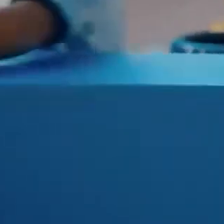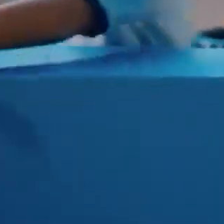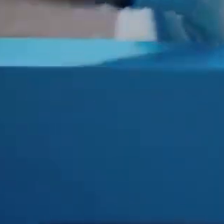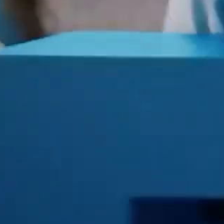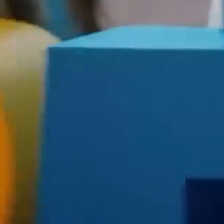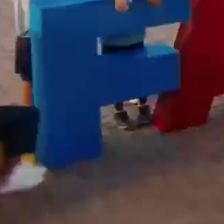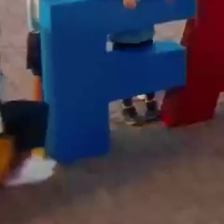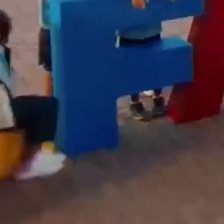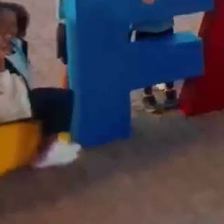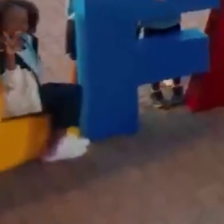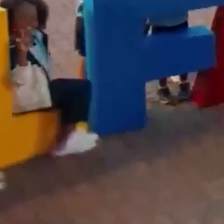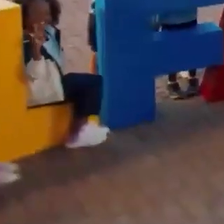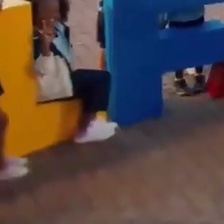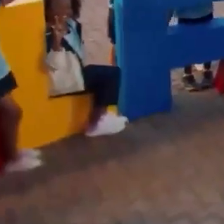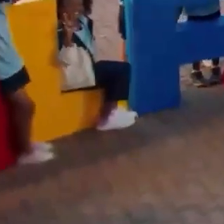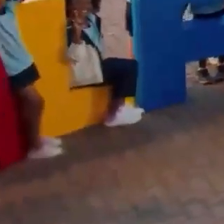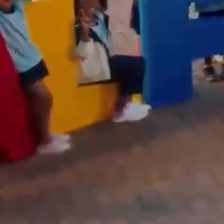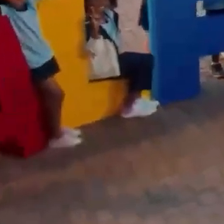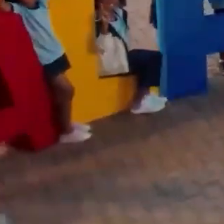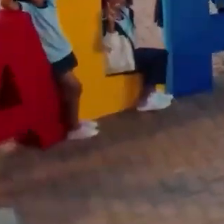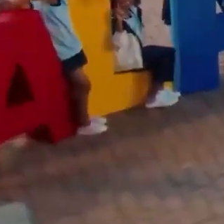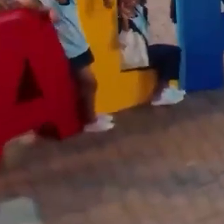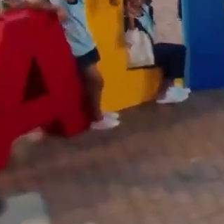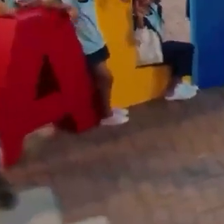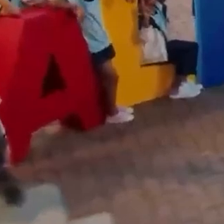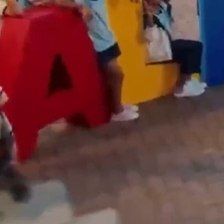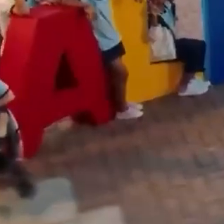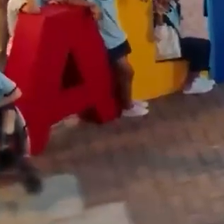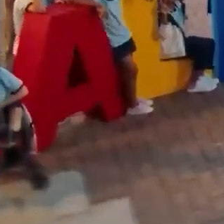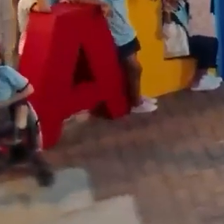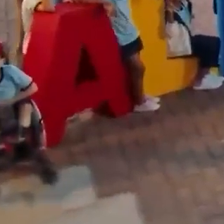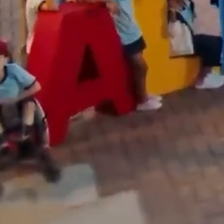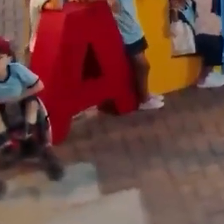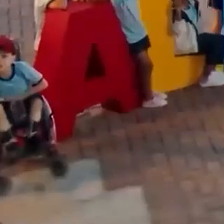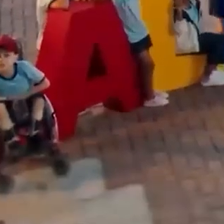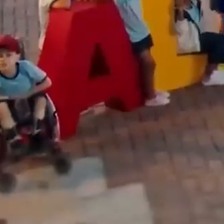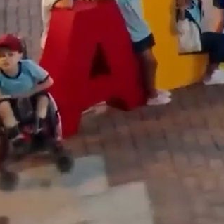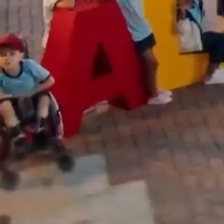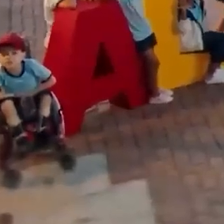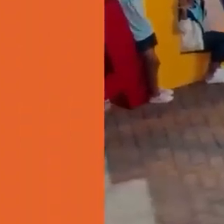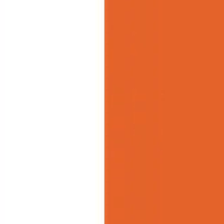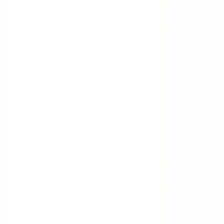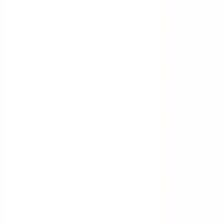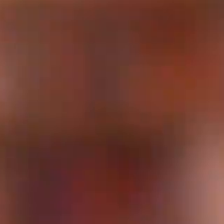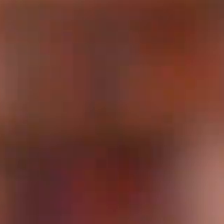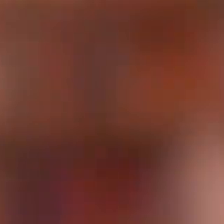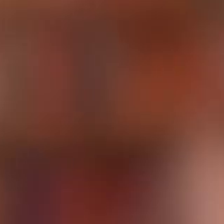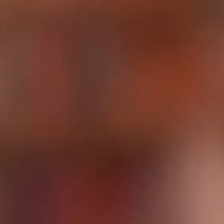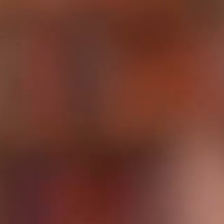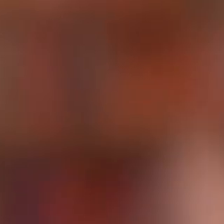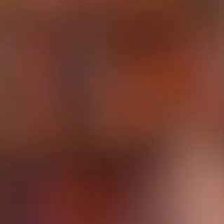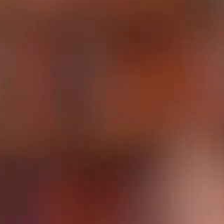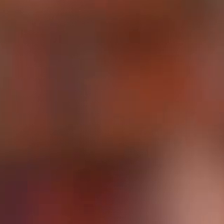Ministério da Educação, Brasil, União e Reconstrução, Governo Federal.